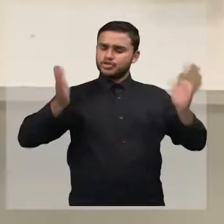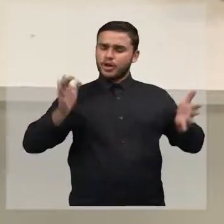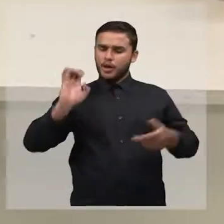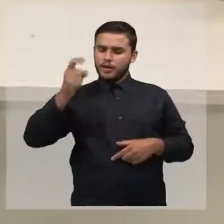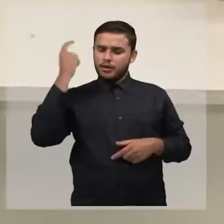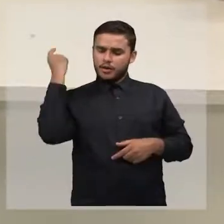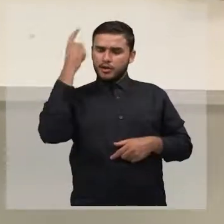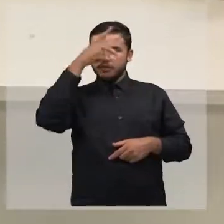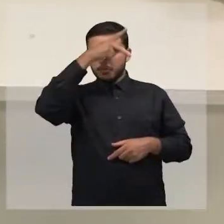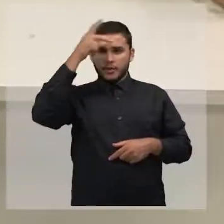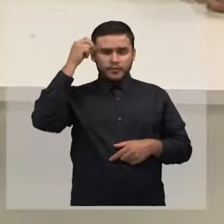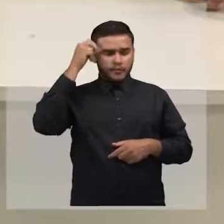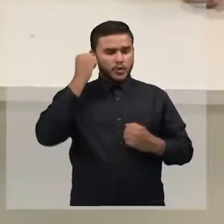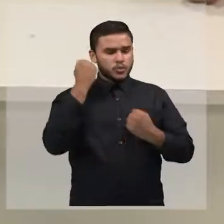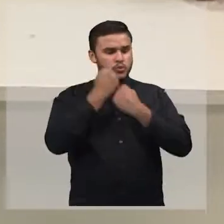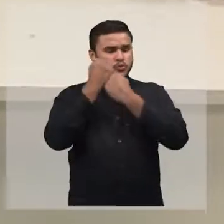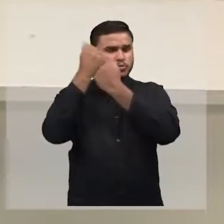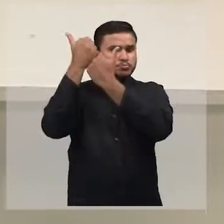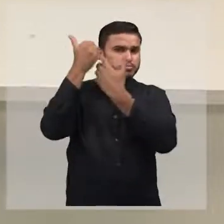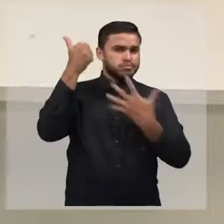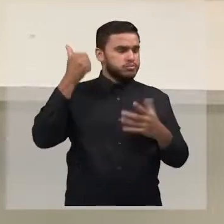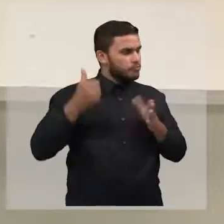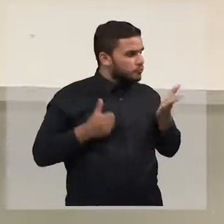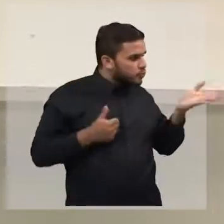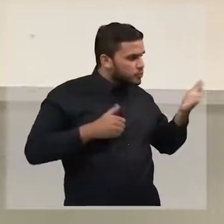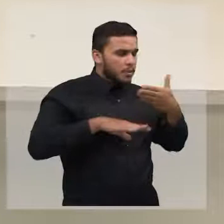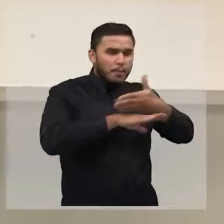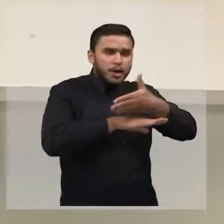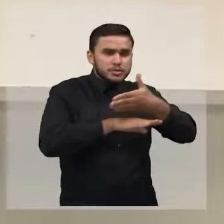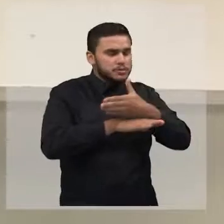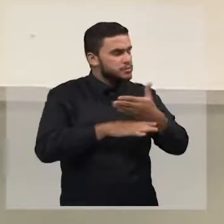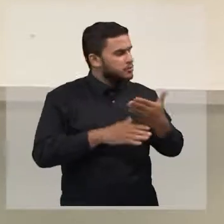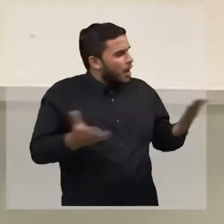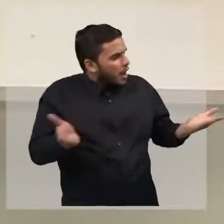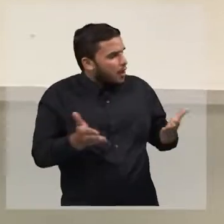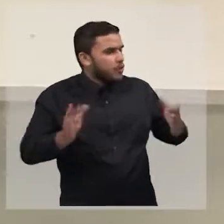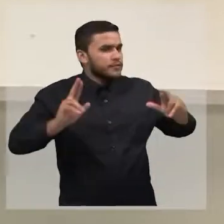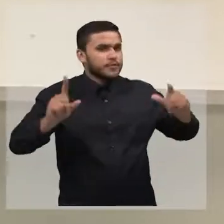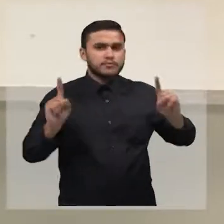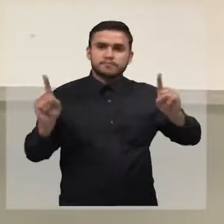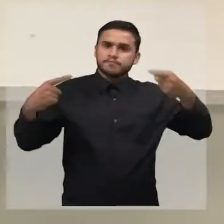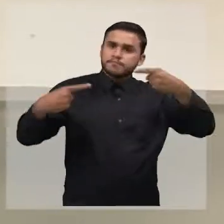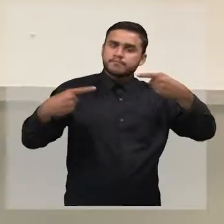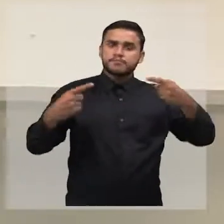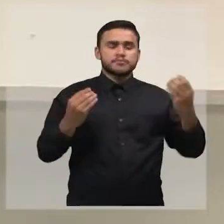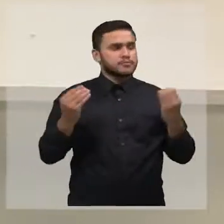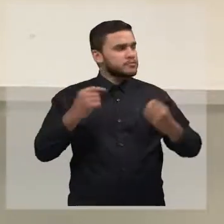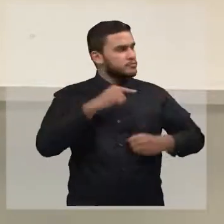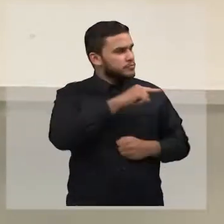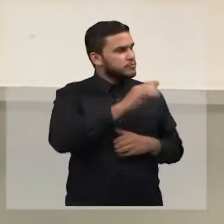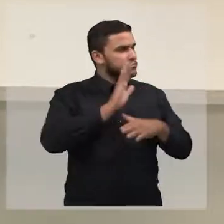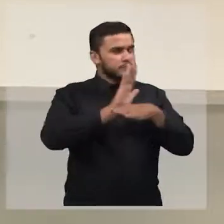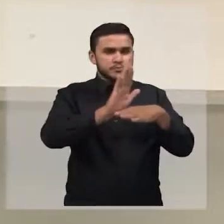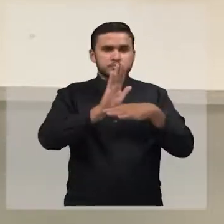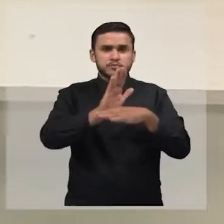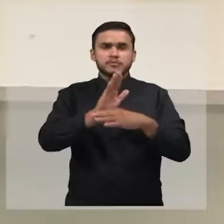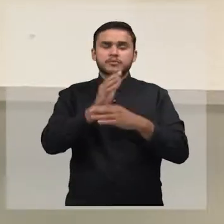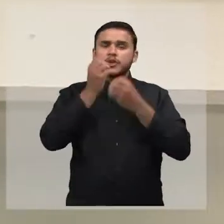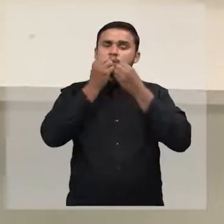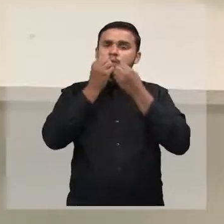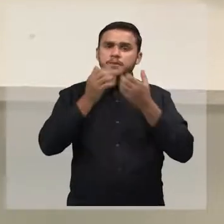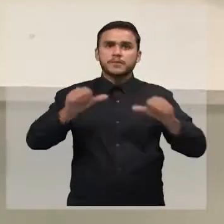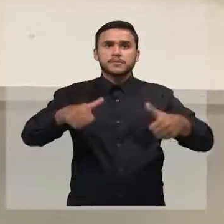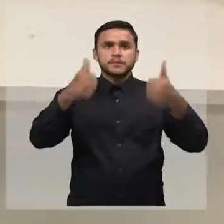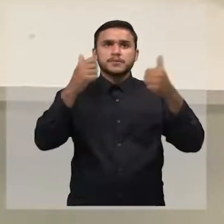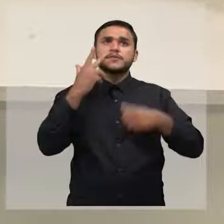de ser gestão, traz, agrega muito para este momento pelo qual o senhor vem passando, tem colaborado